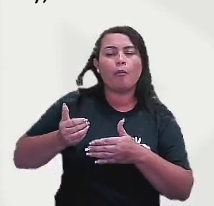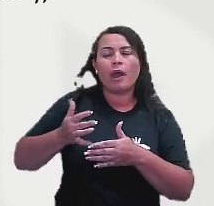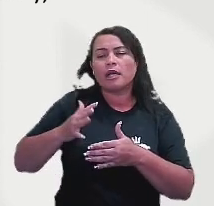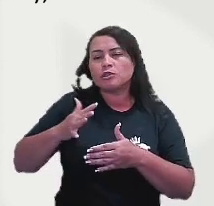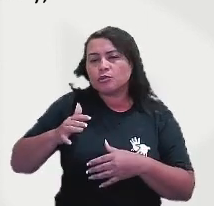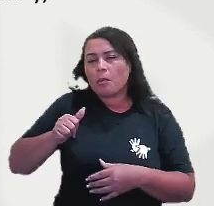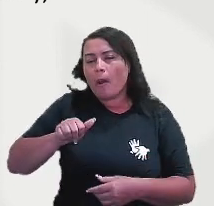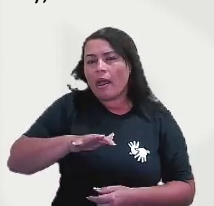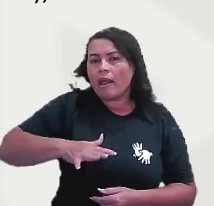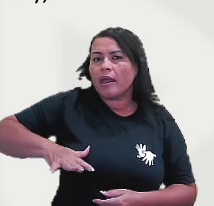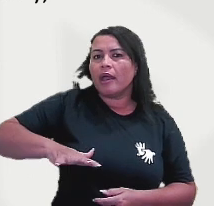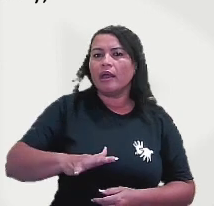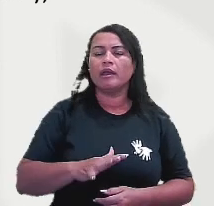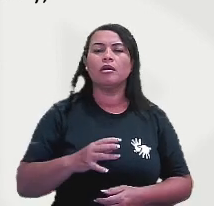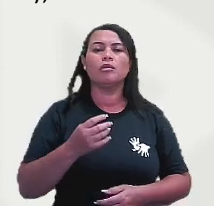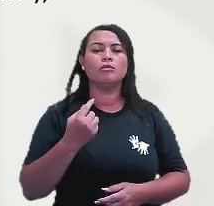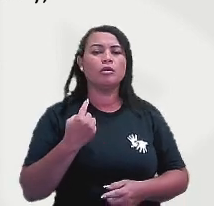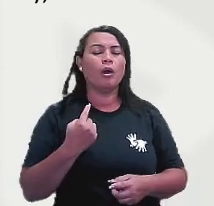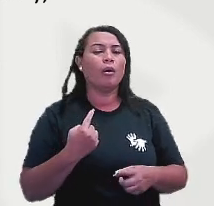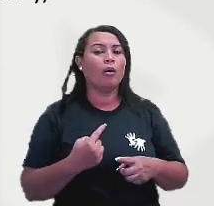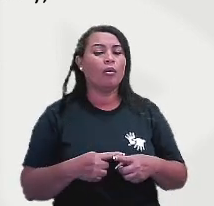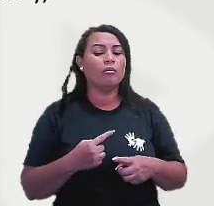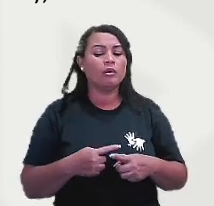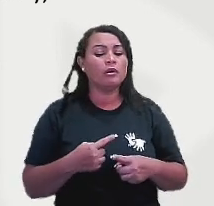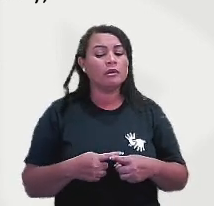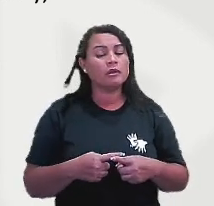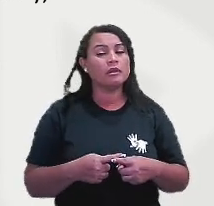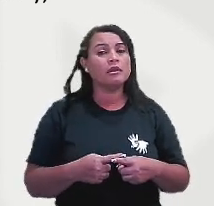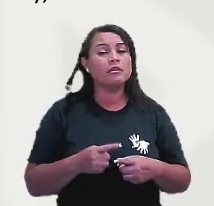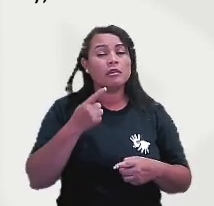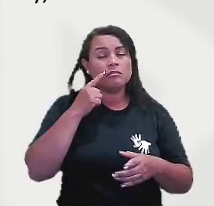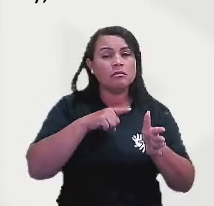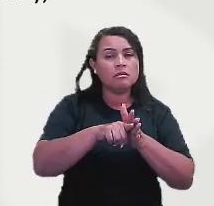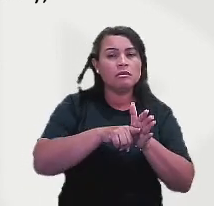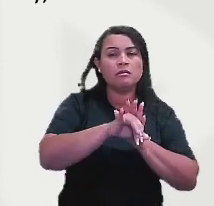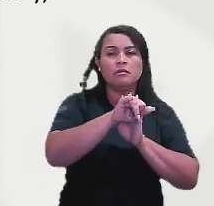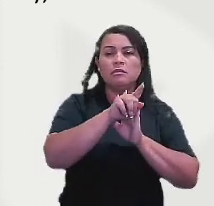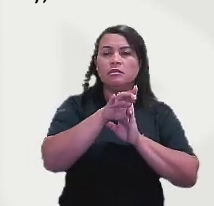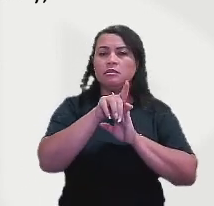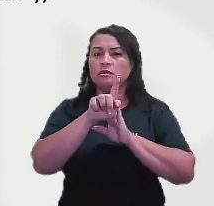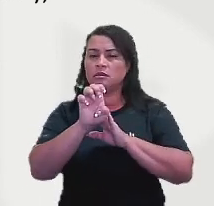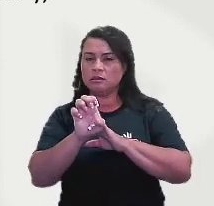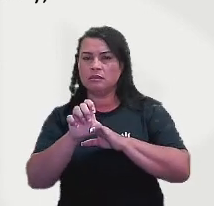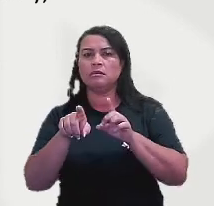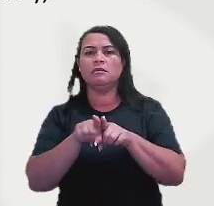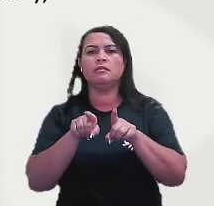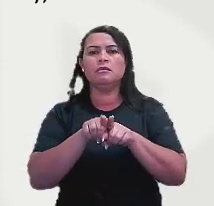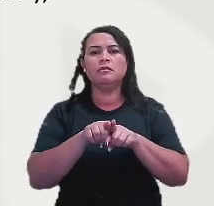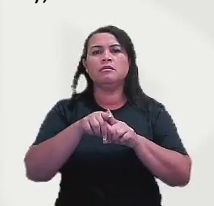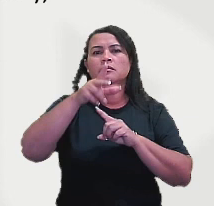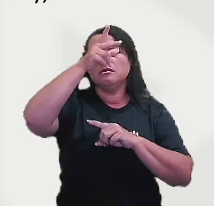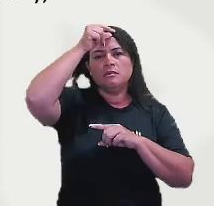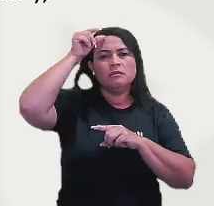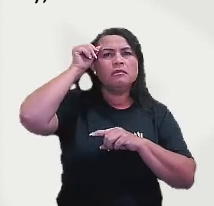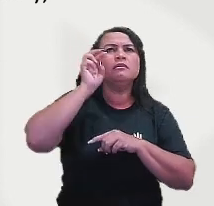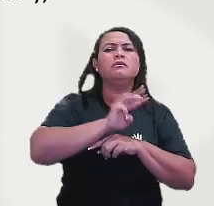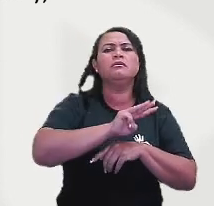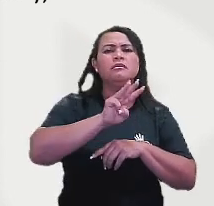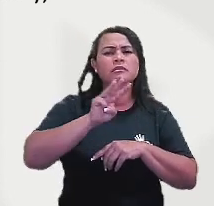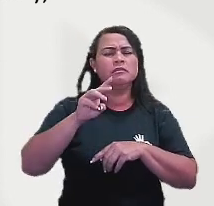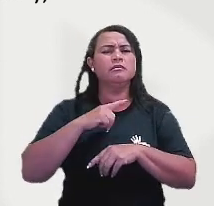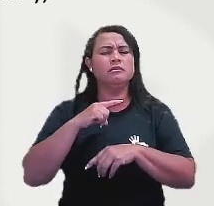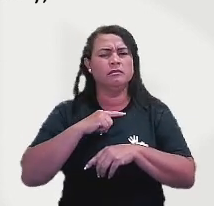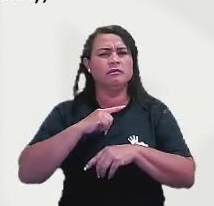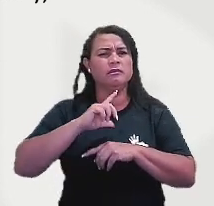sites IBGE, nos sites da prefeitura, em outros sites, lá estão com